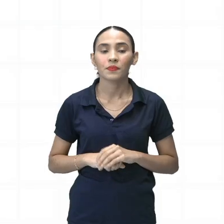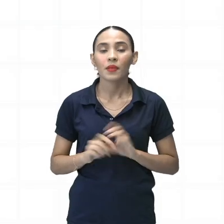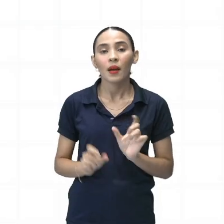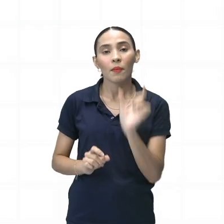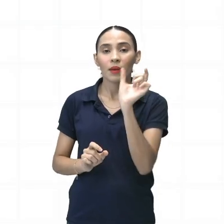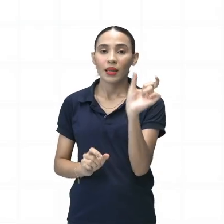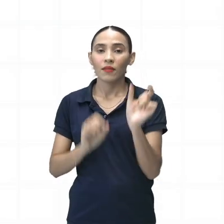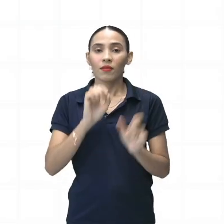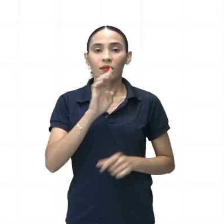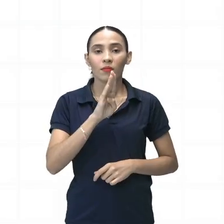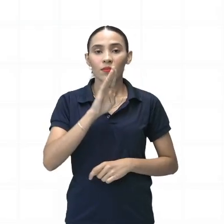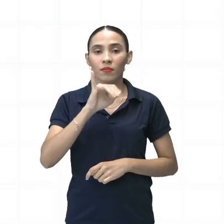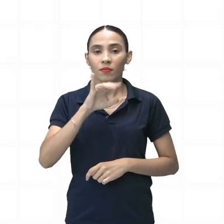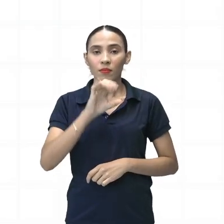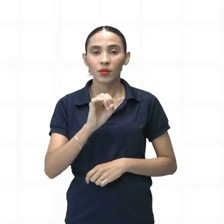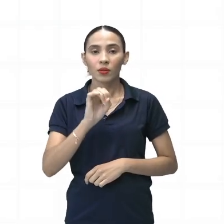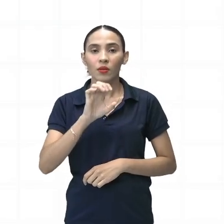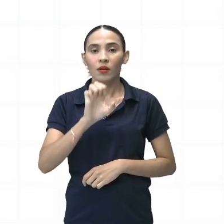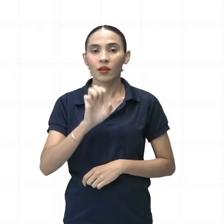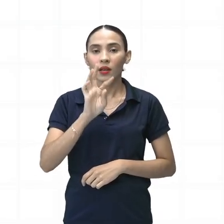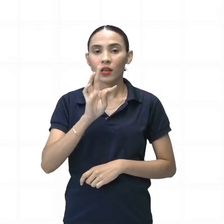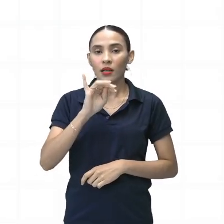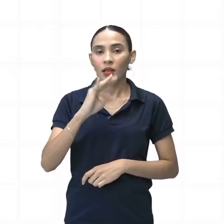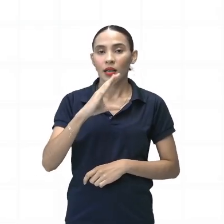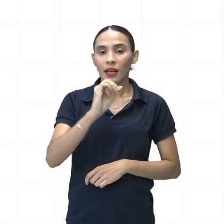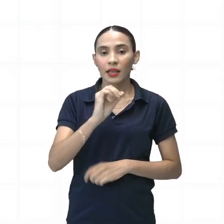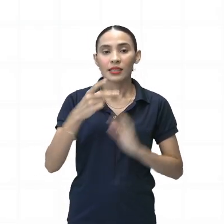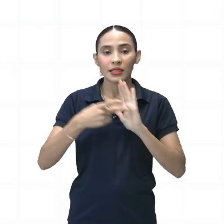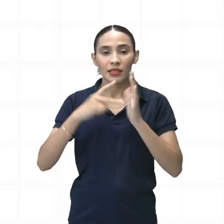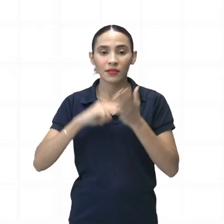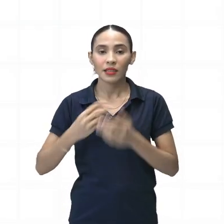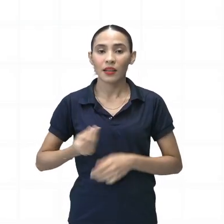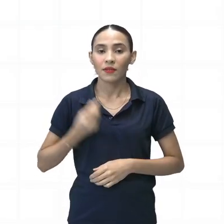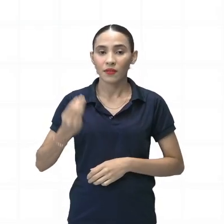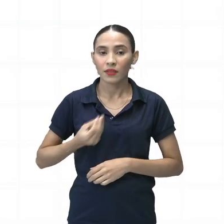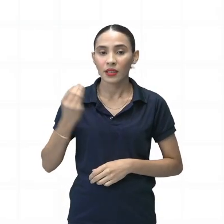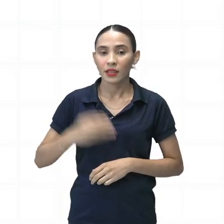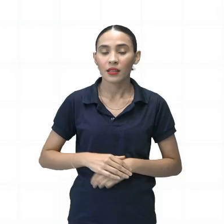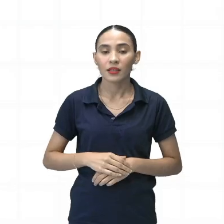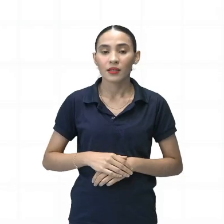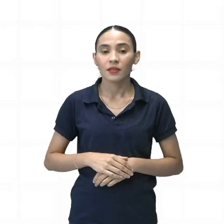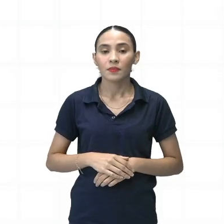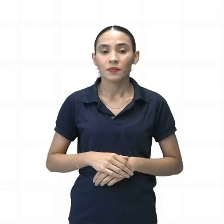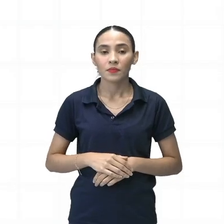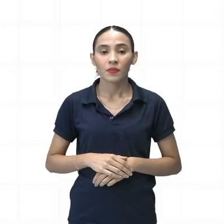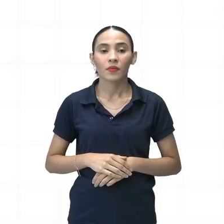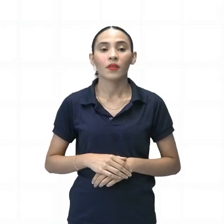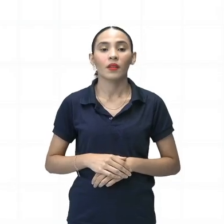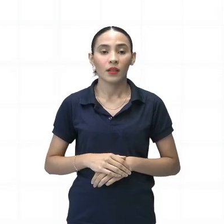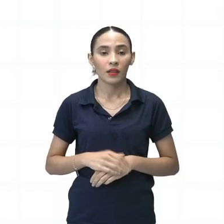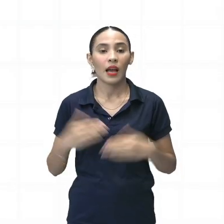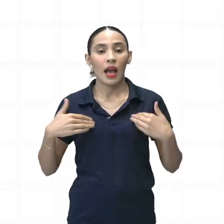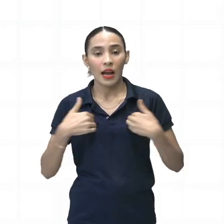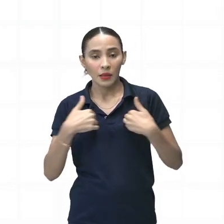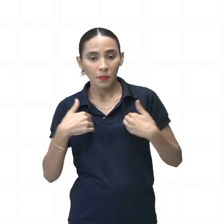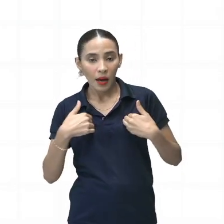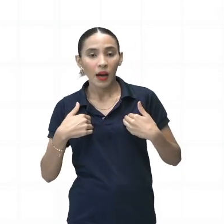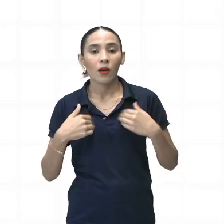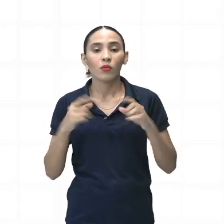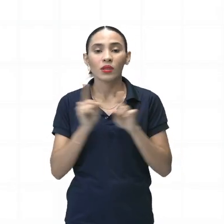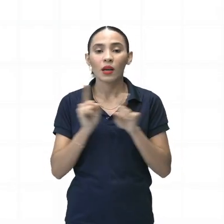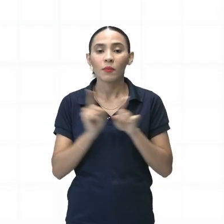que significa que diz respeito à conduta moral. Então nós podemos dizer o